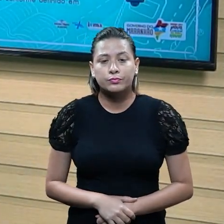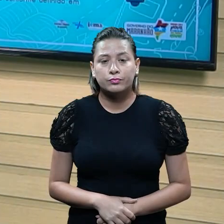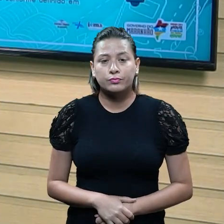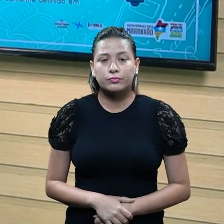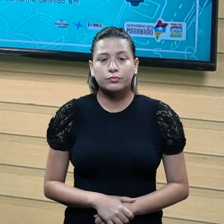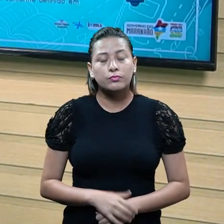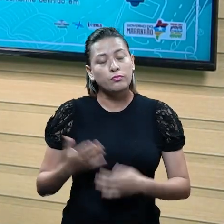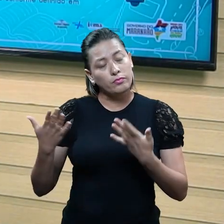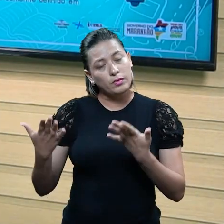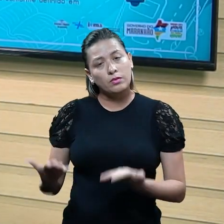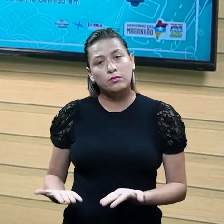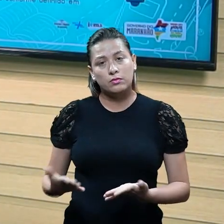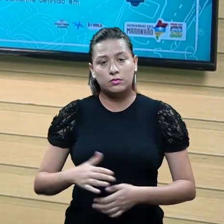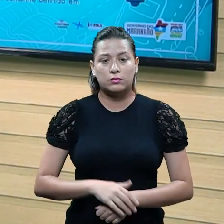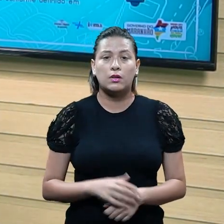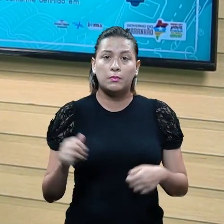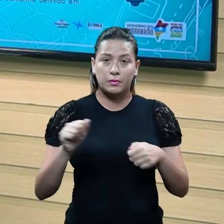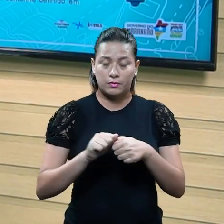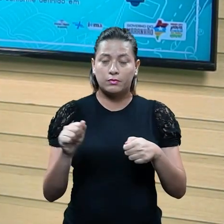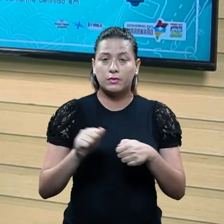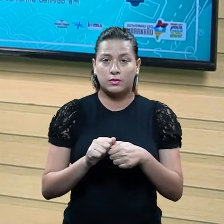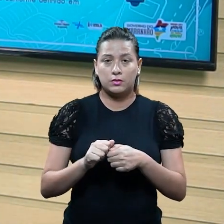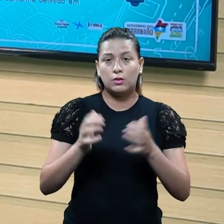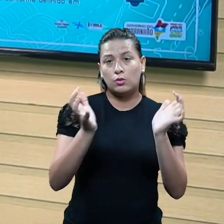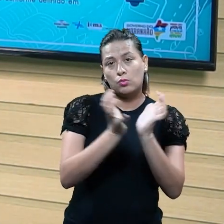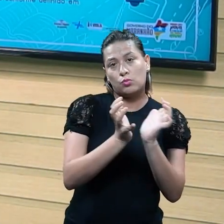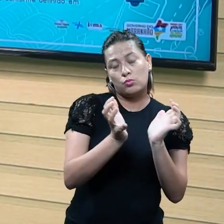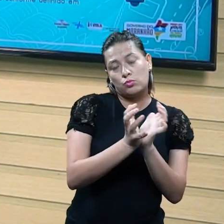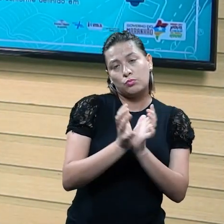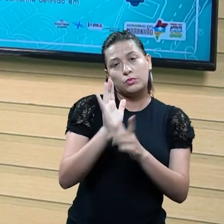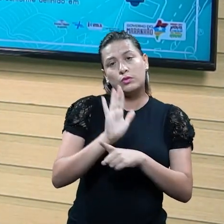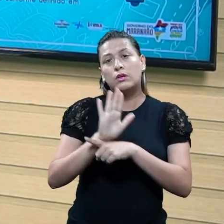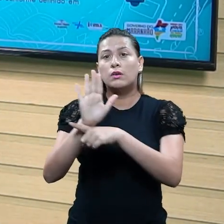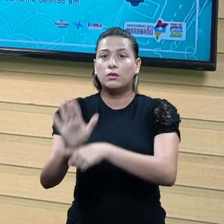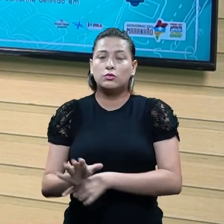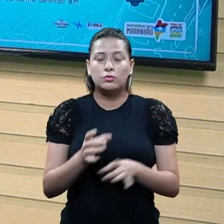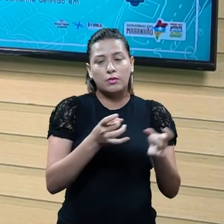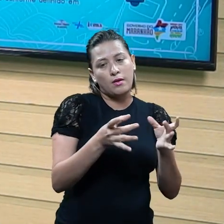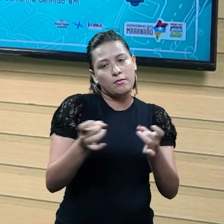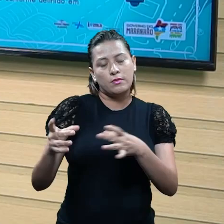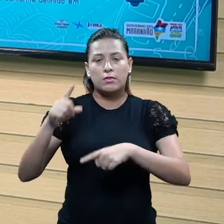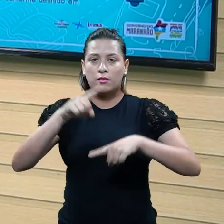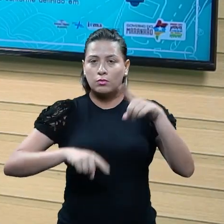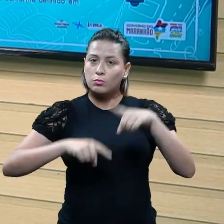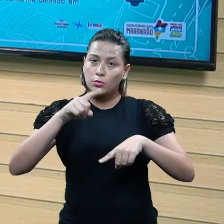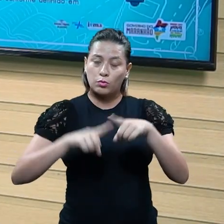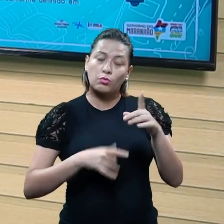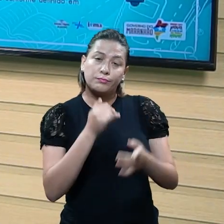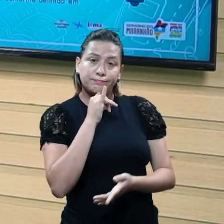a cooperativa existe para fazer, que é ajudar o cooperado a vender seus produtos, por exemplo,